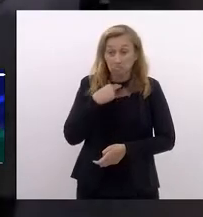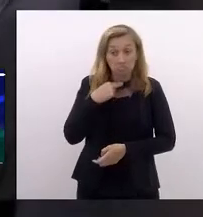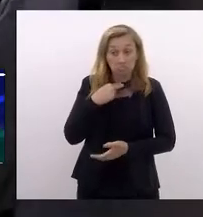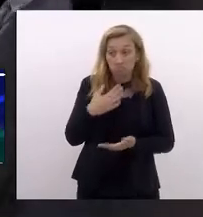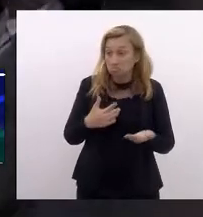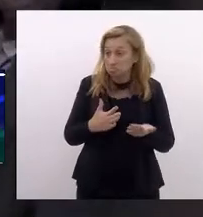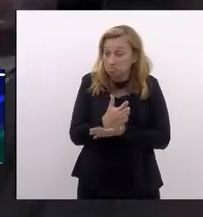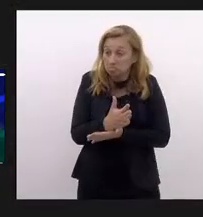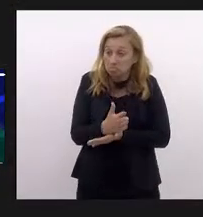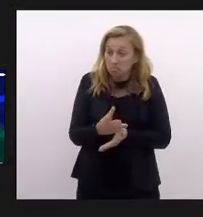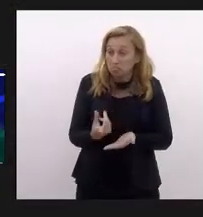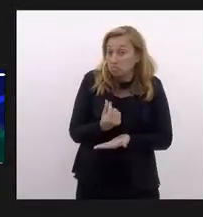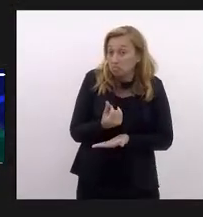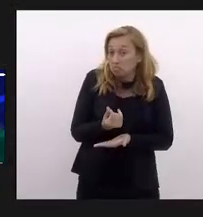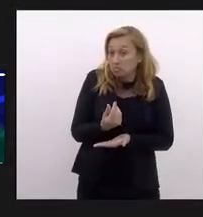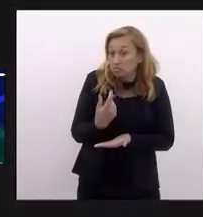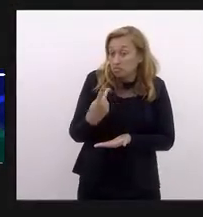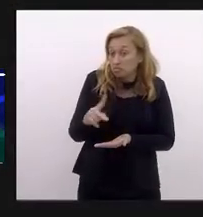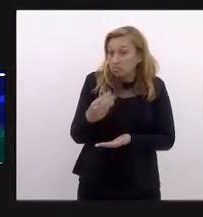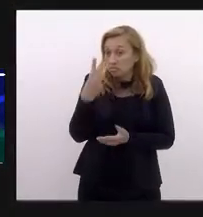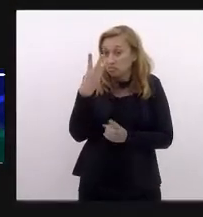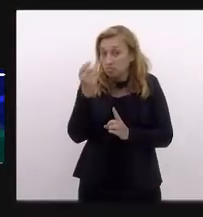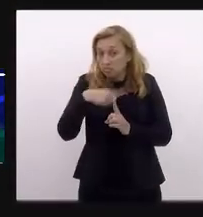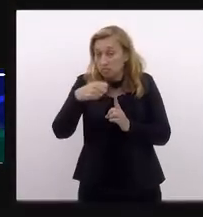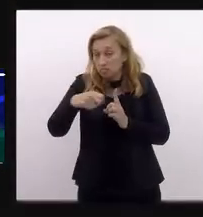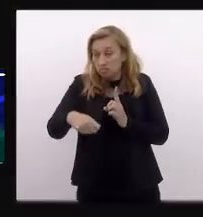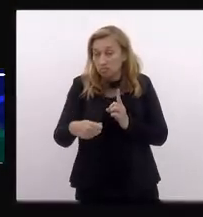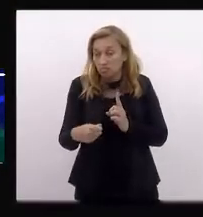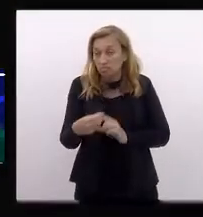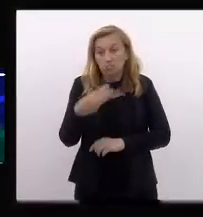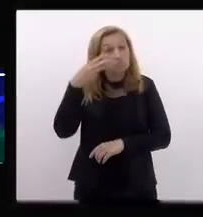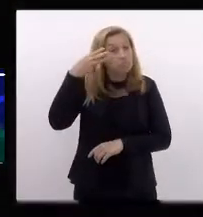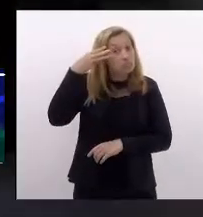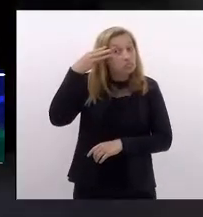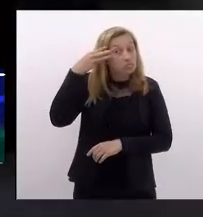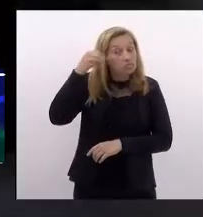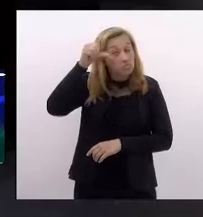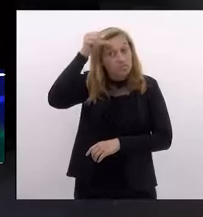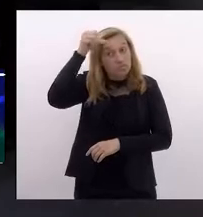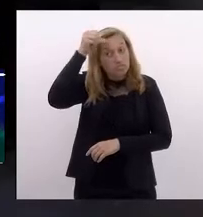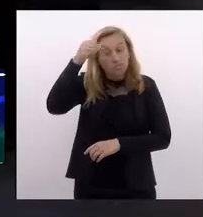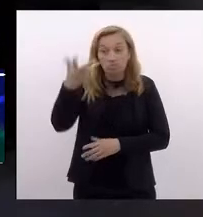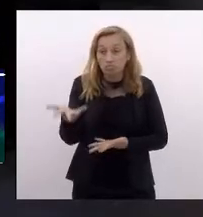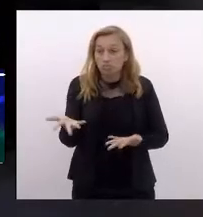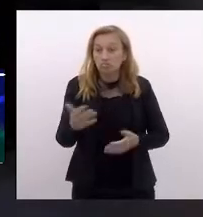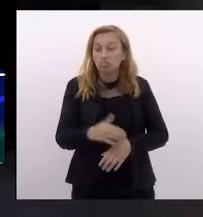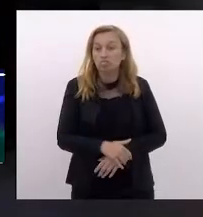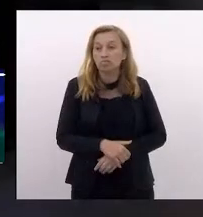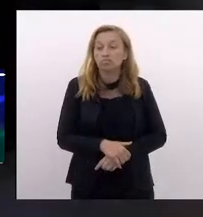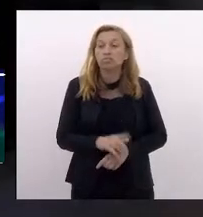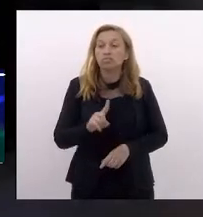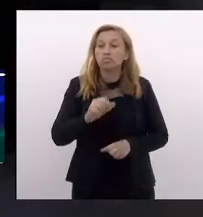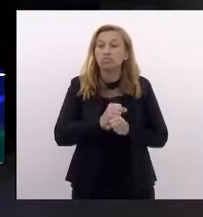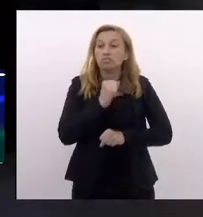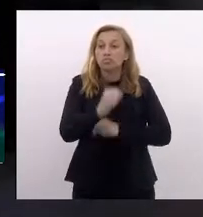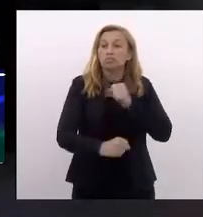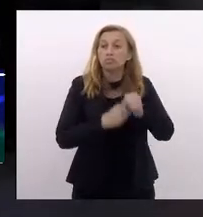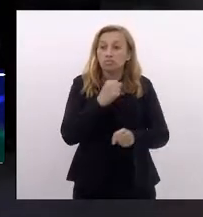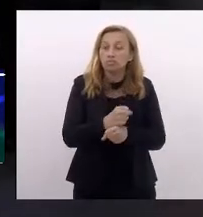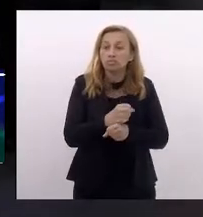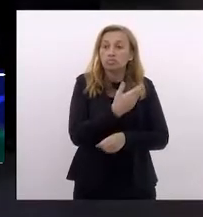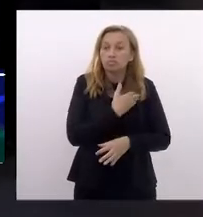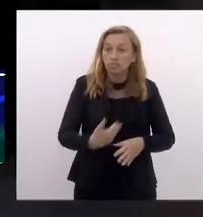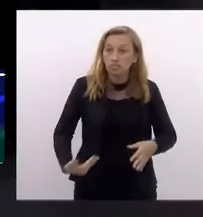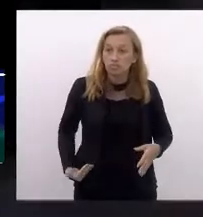aprovar as contas com três meses do governo para os cáseos Então o ano que vem o